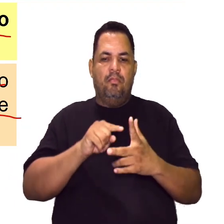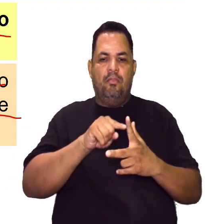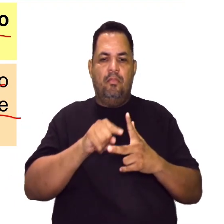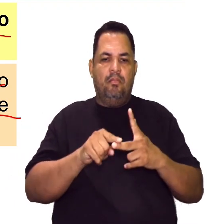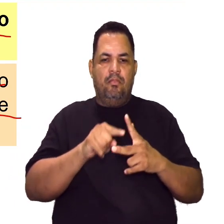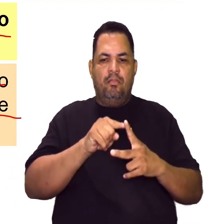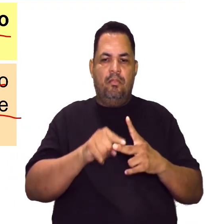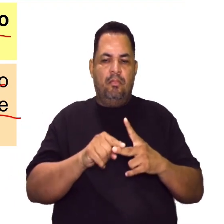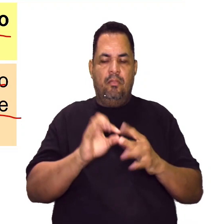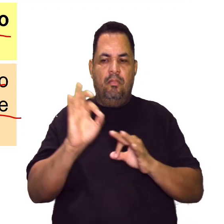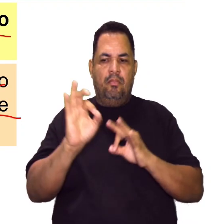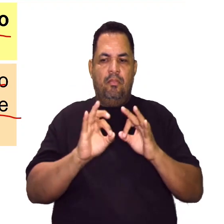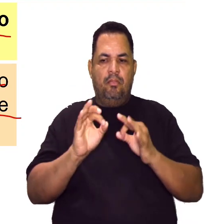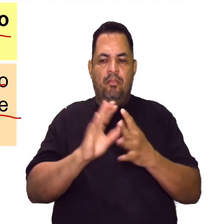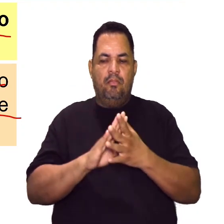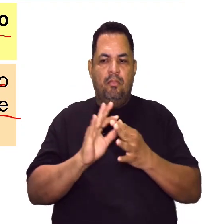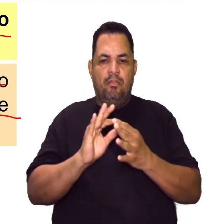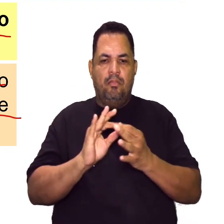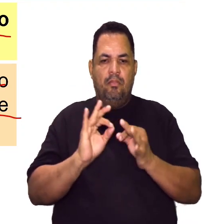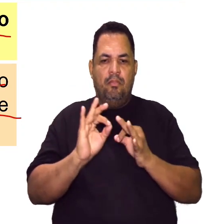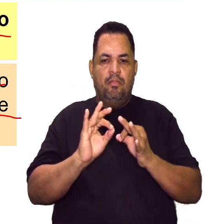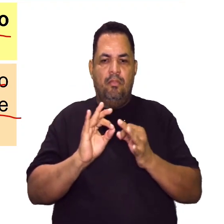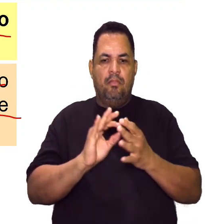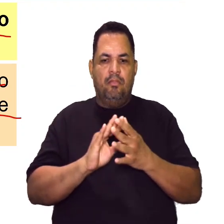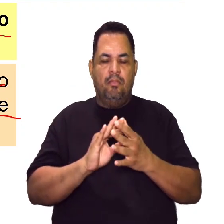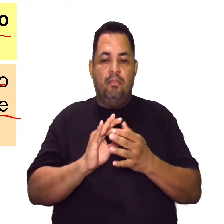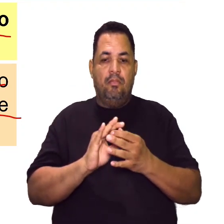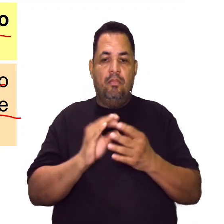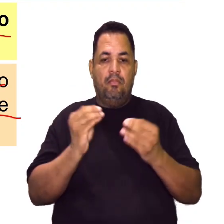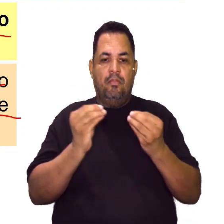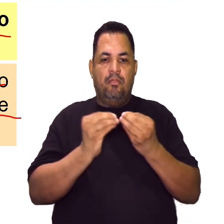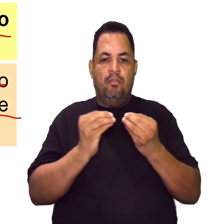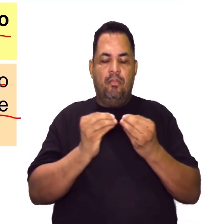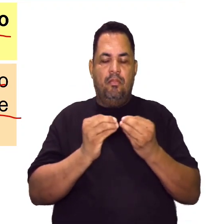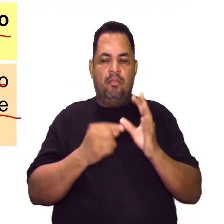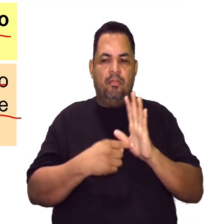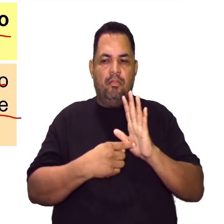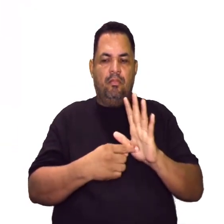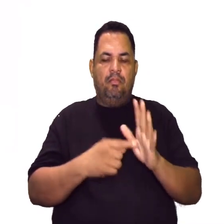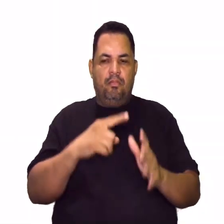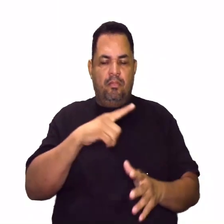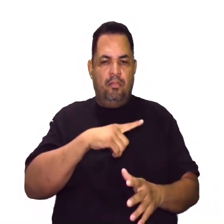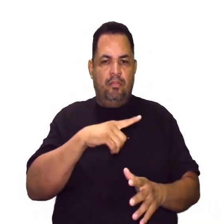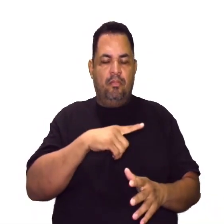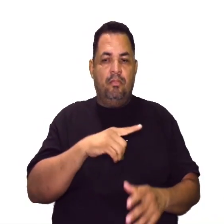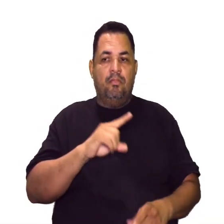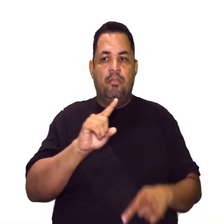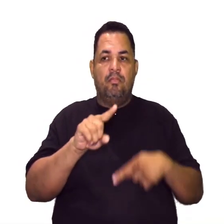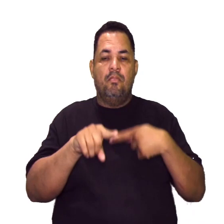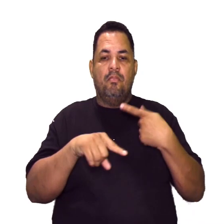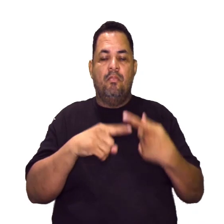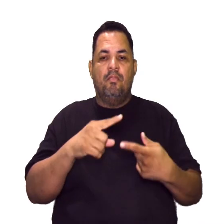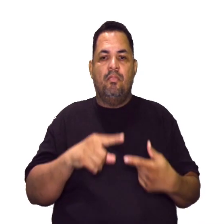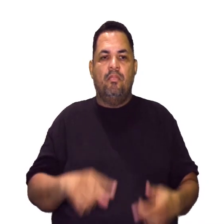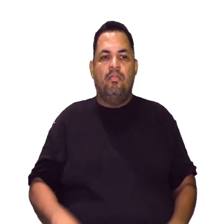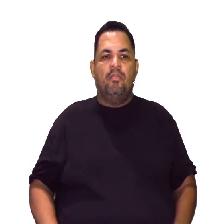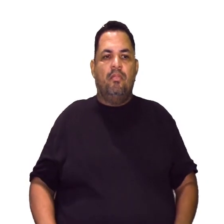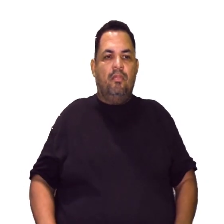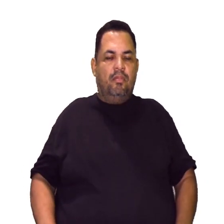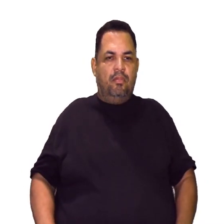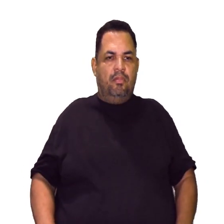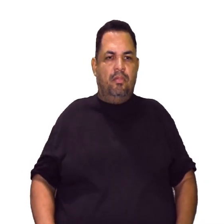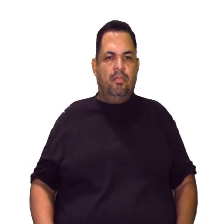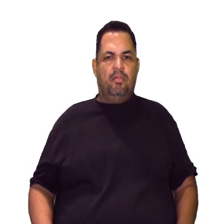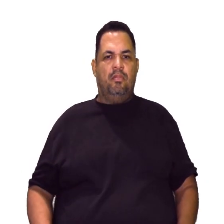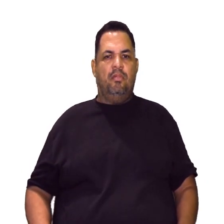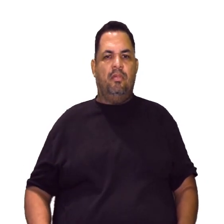ou seja, a forma geométrica que aquela molécula apresenta. Na sequência, só para a